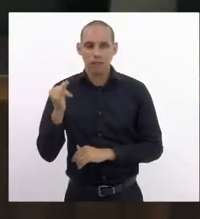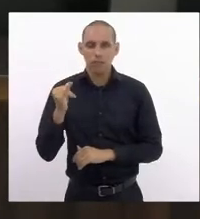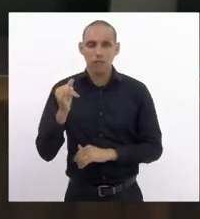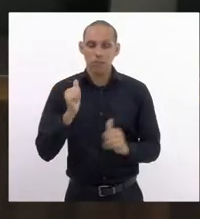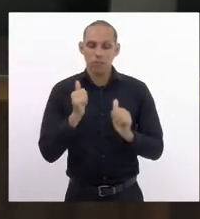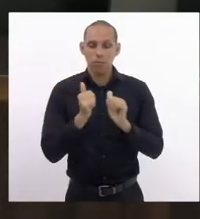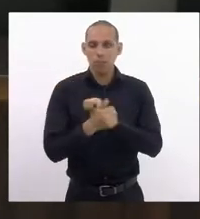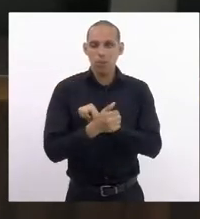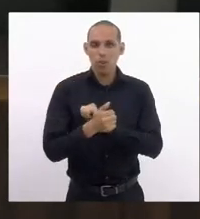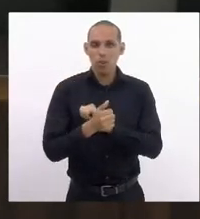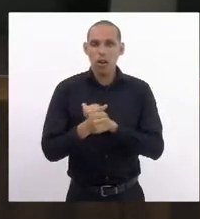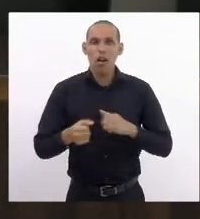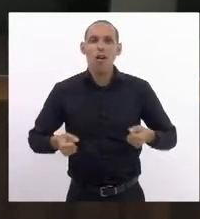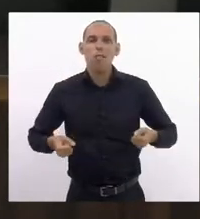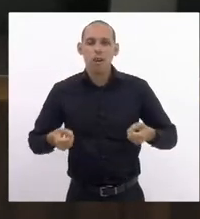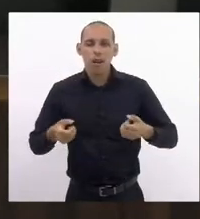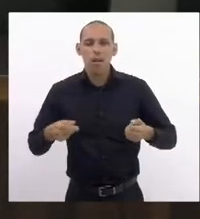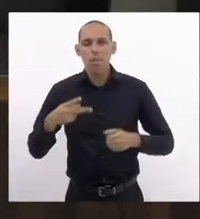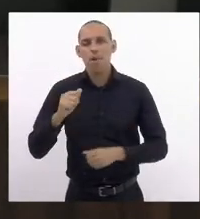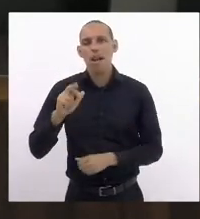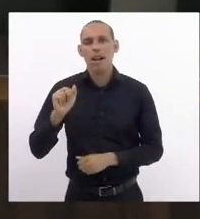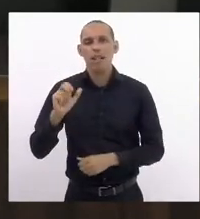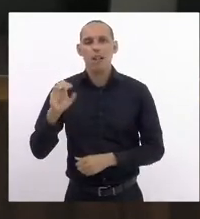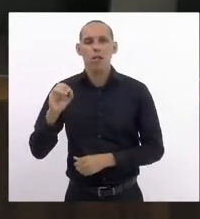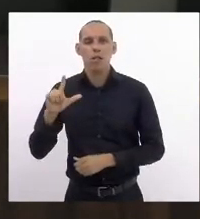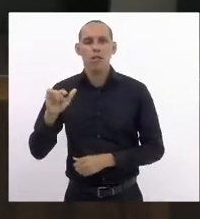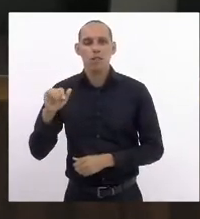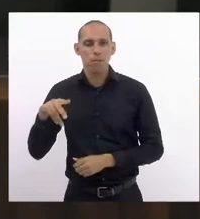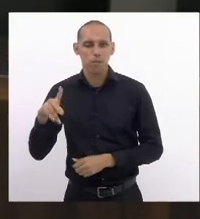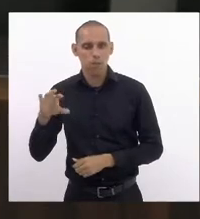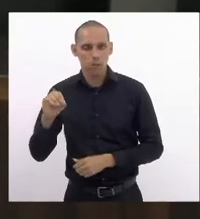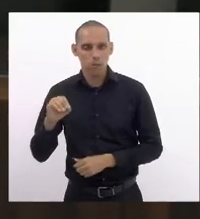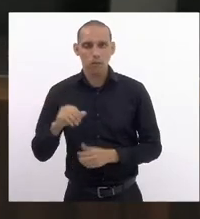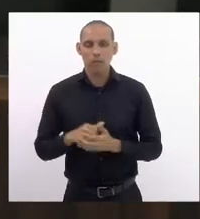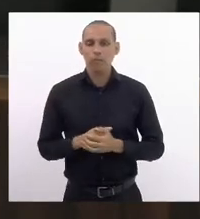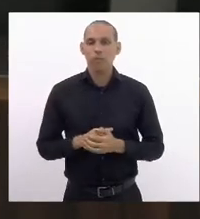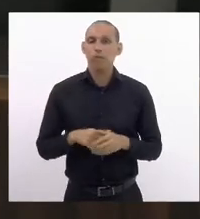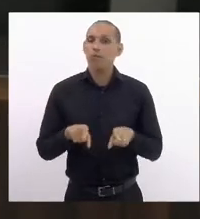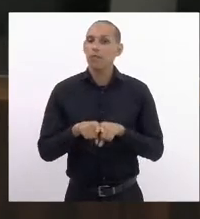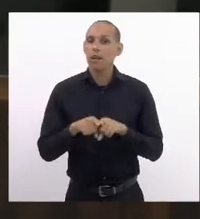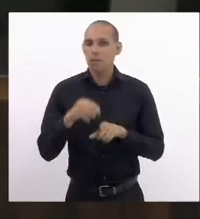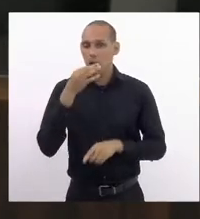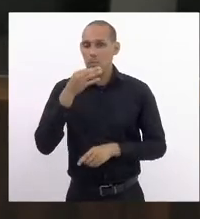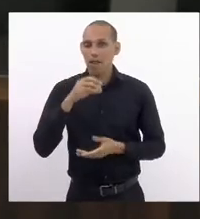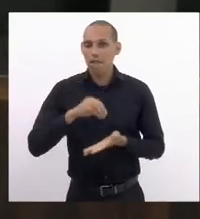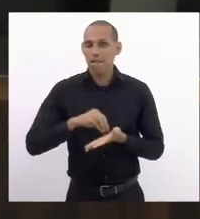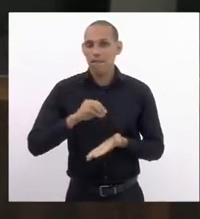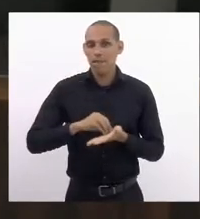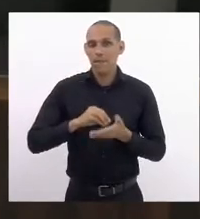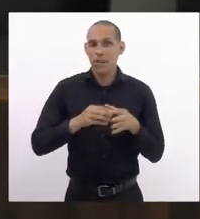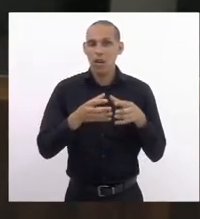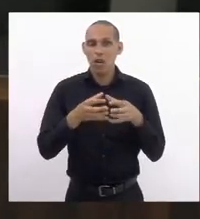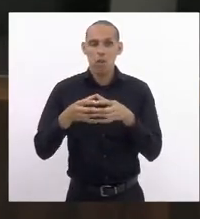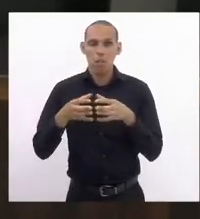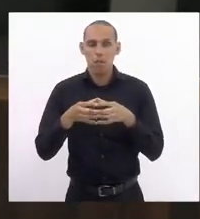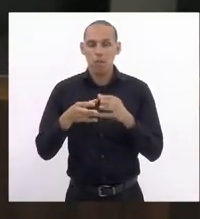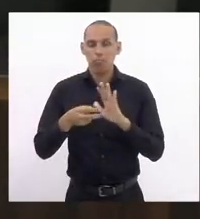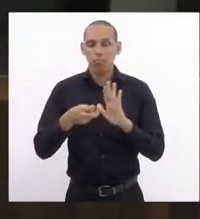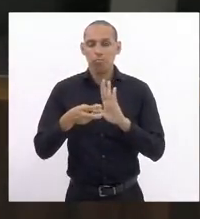esportes paralímpicos e aos clubes de formadores, na forma que menciono. Também pendendo de parecer da Comissão de Emendas Condicionais e